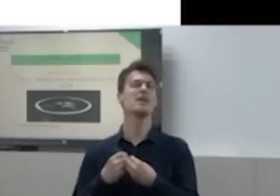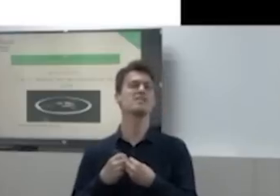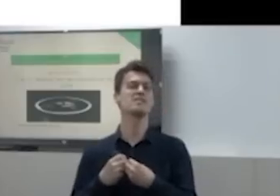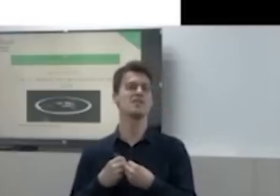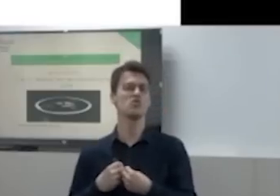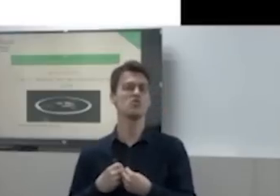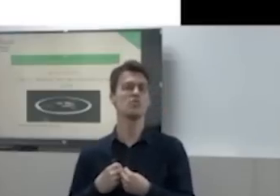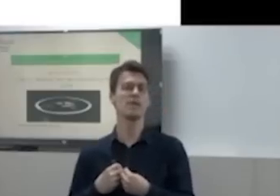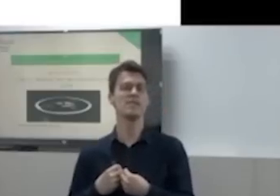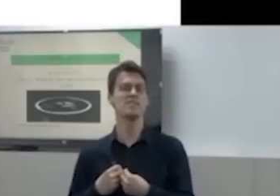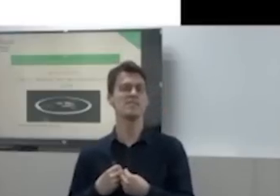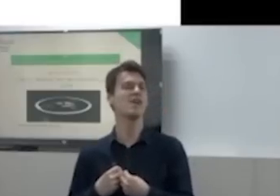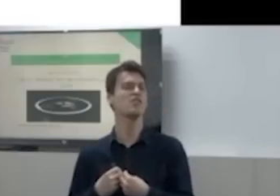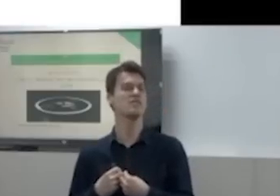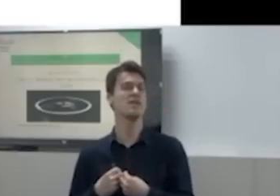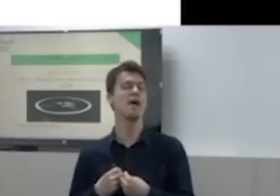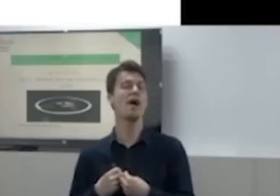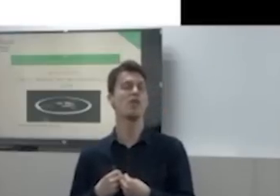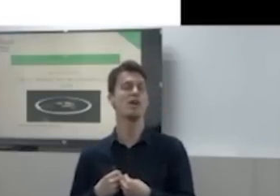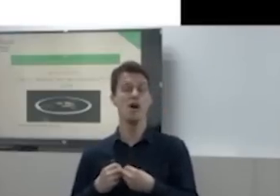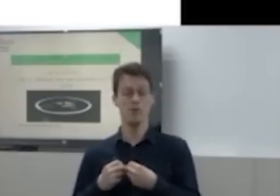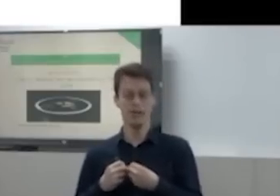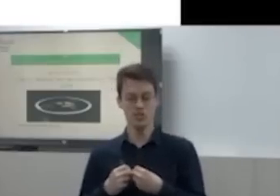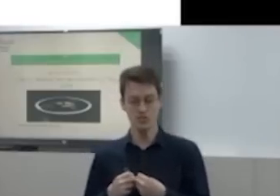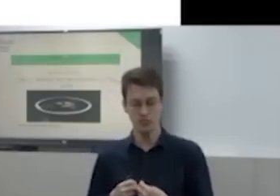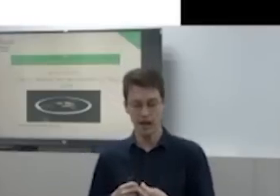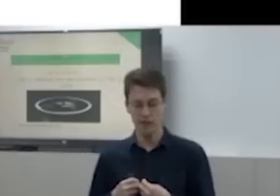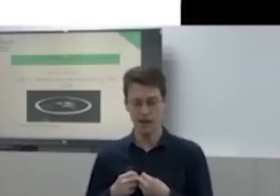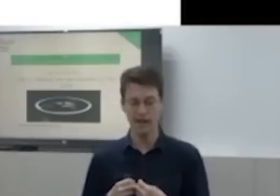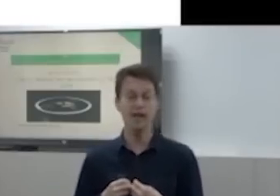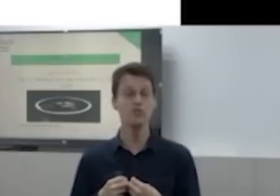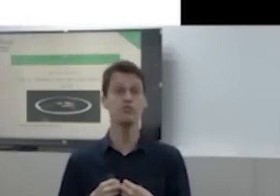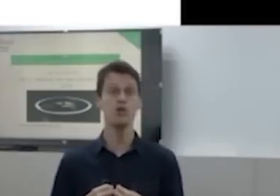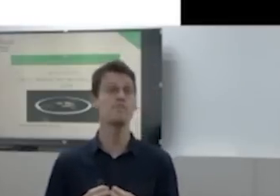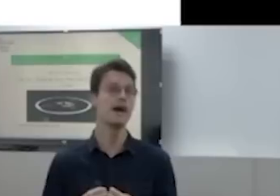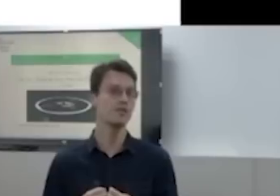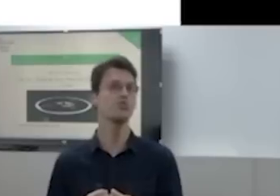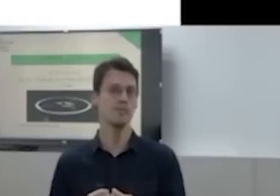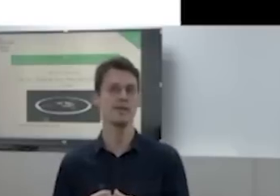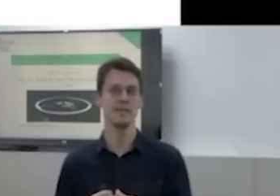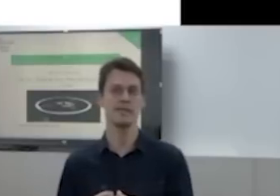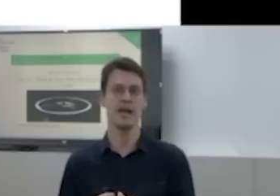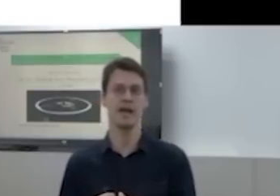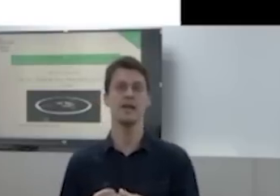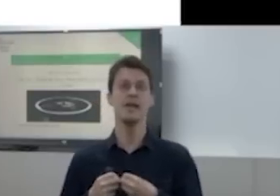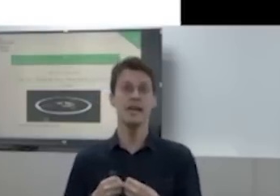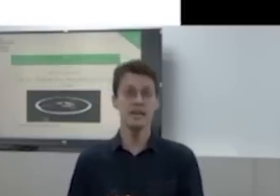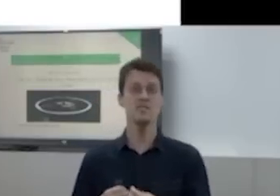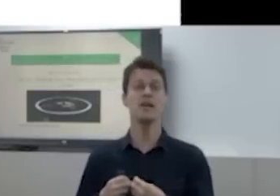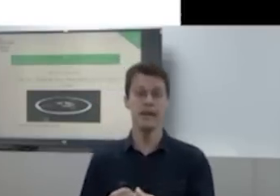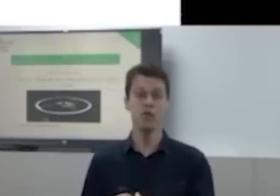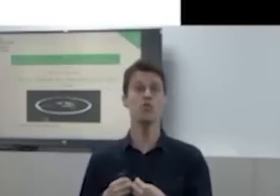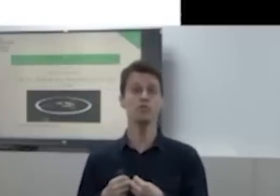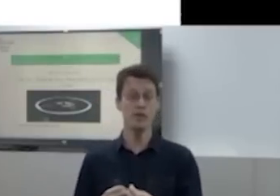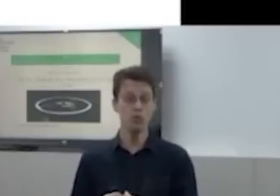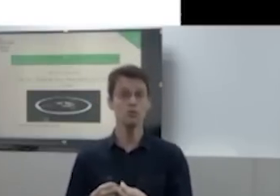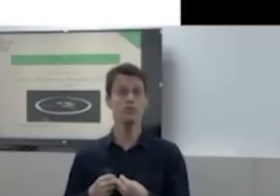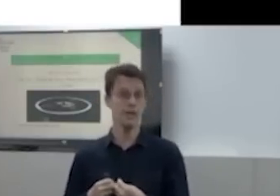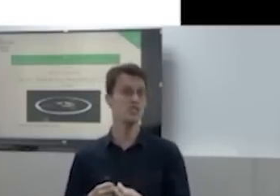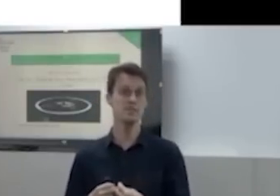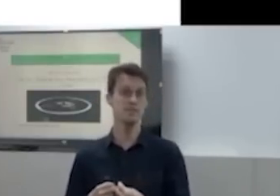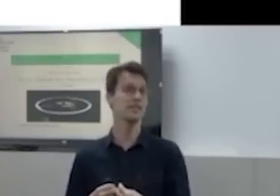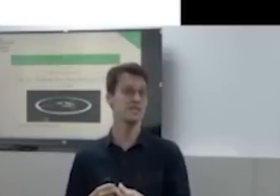eu trouxe esse assunto para iniciar a nossa aula, porque a gente vai falar do formato do planeta Terra. Esse